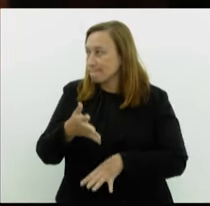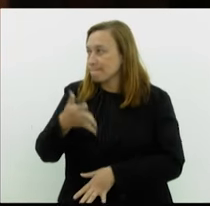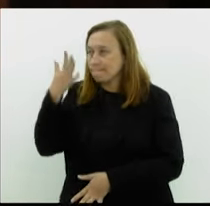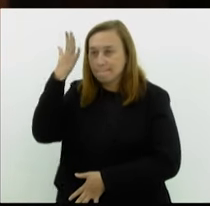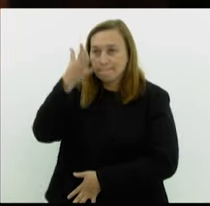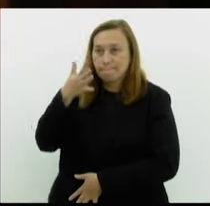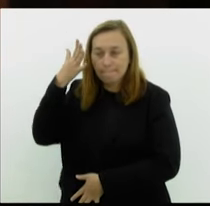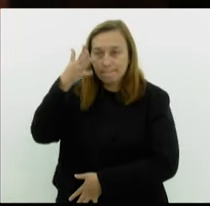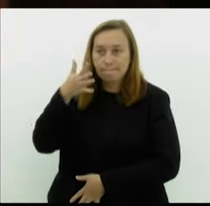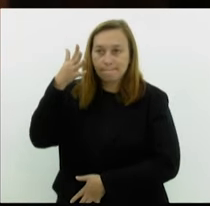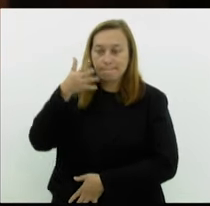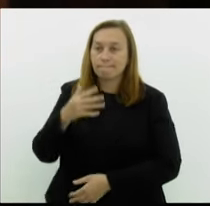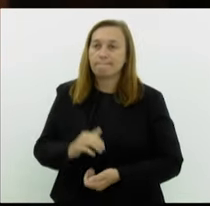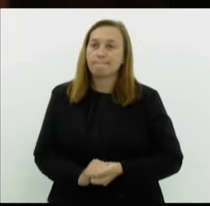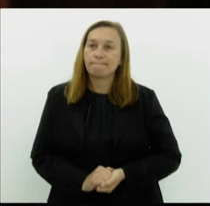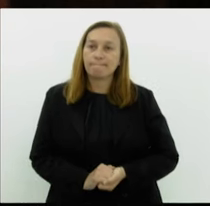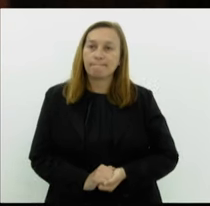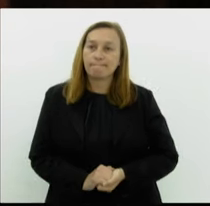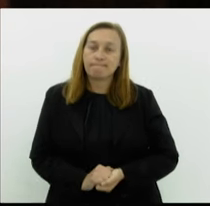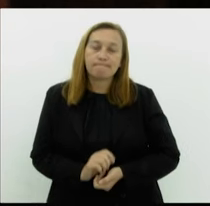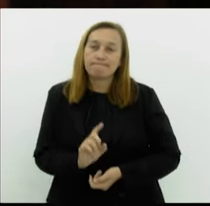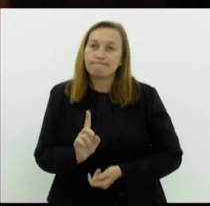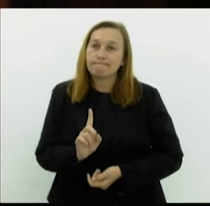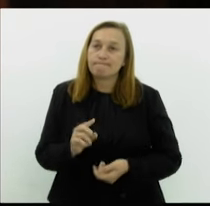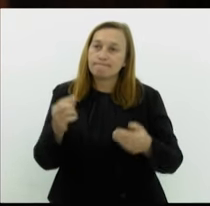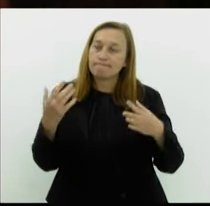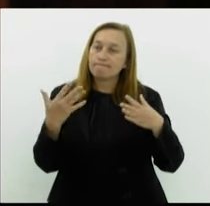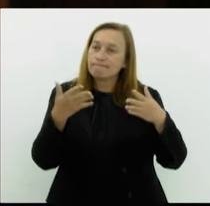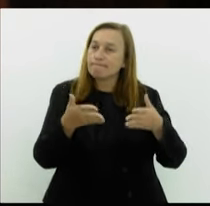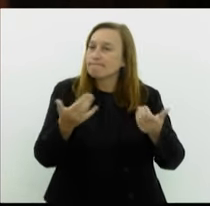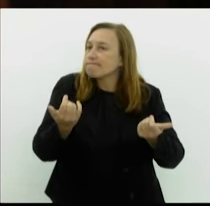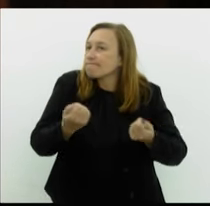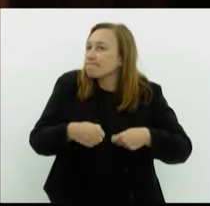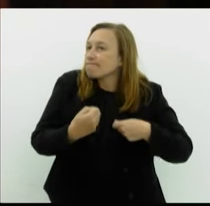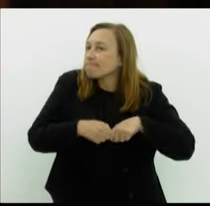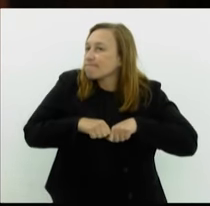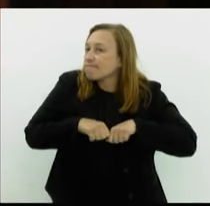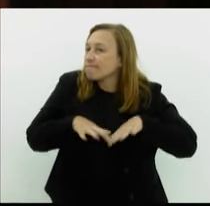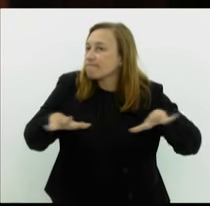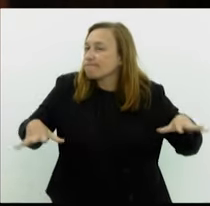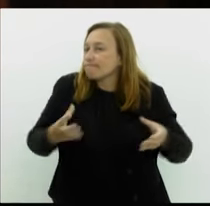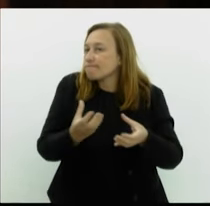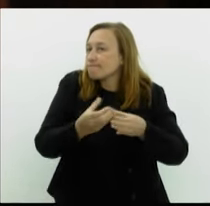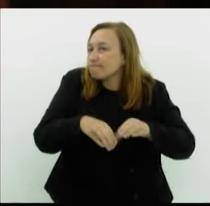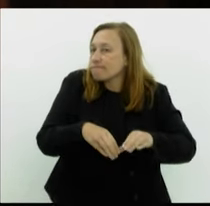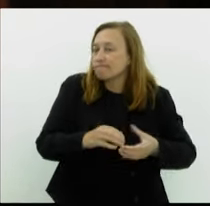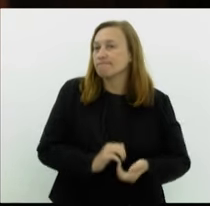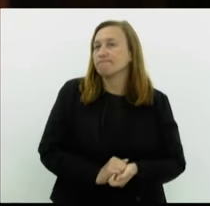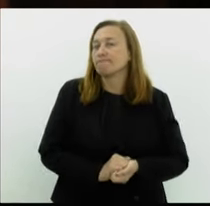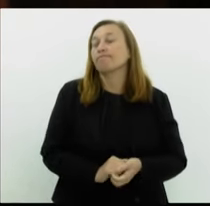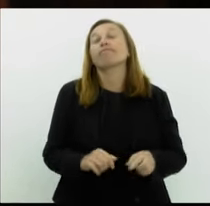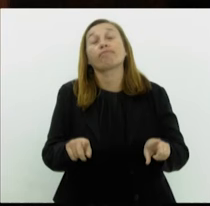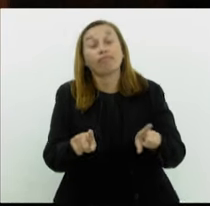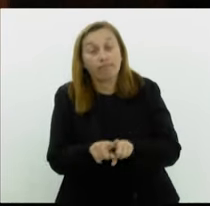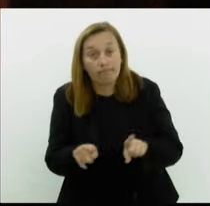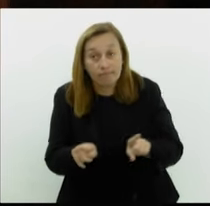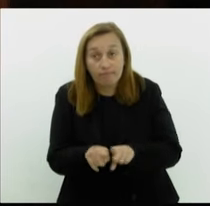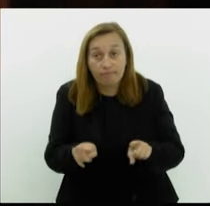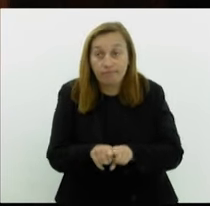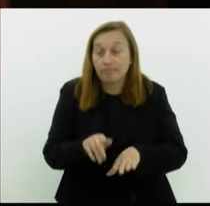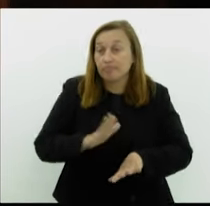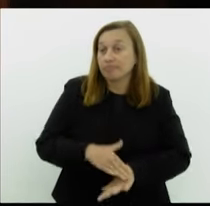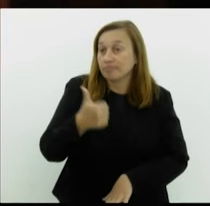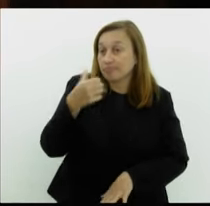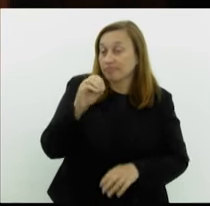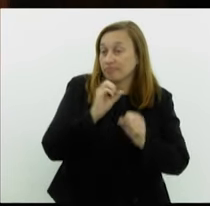Executivo, mas que não leva em consideração a necessidade de ampliarmos concurso e que não leva em consideração os mais de 10